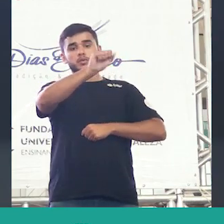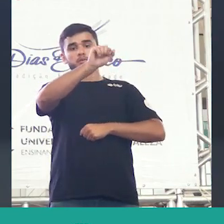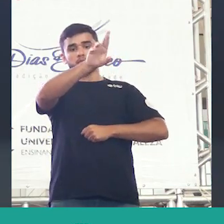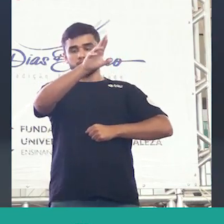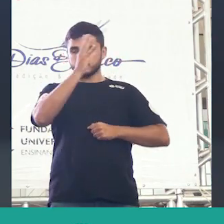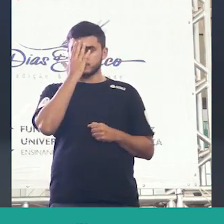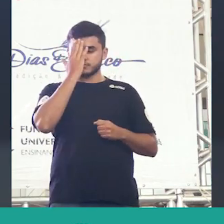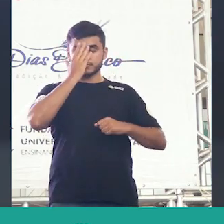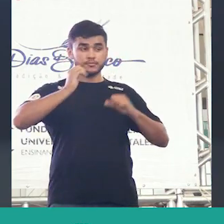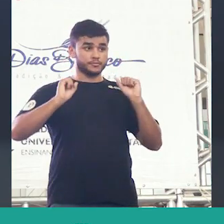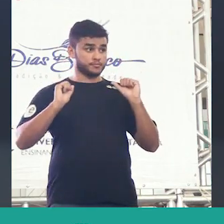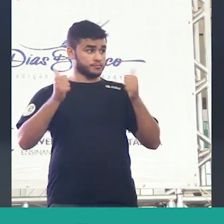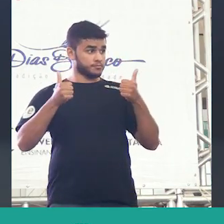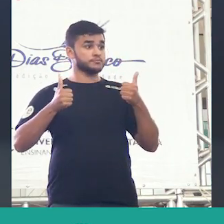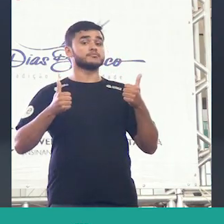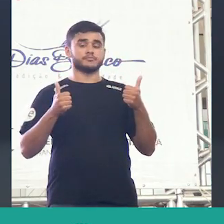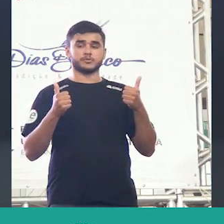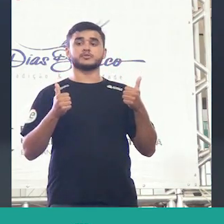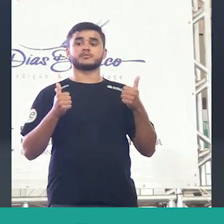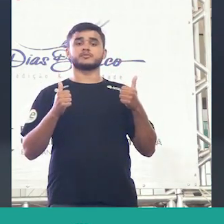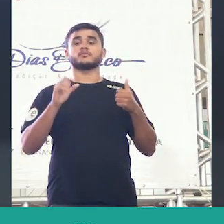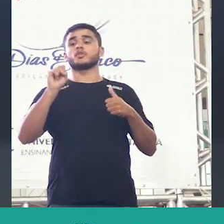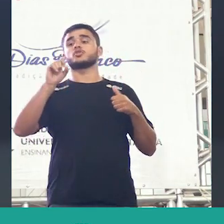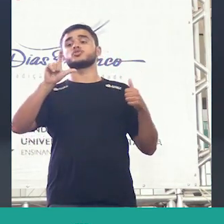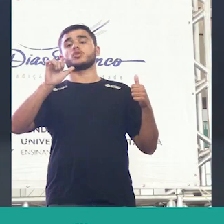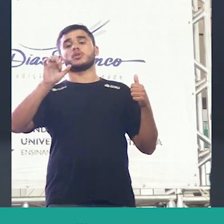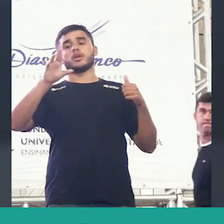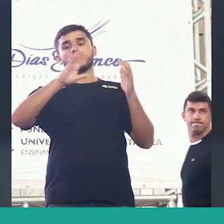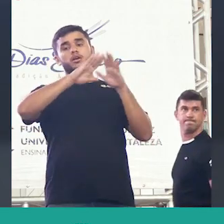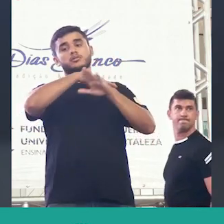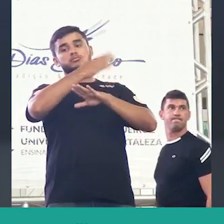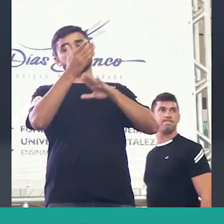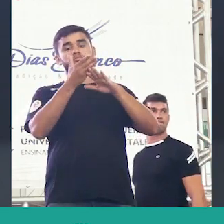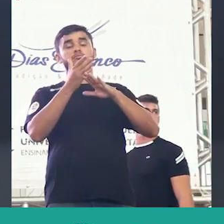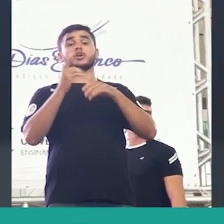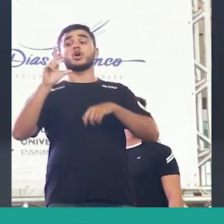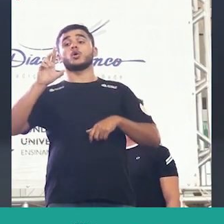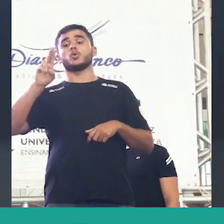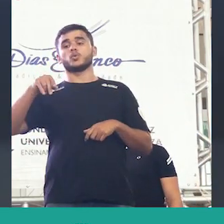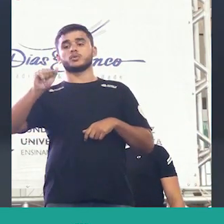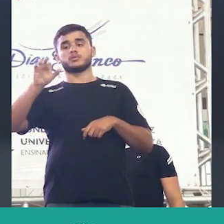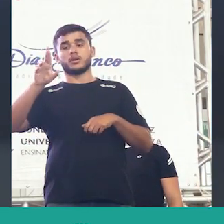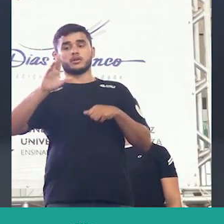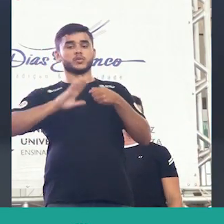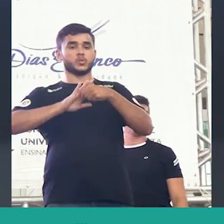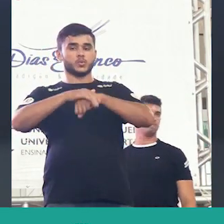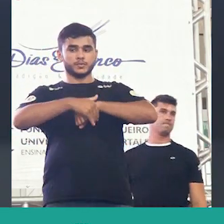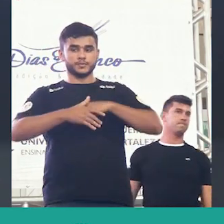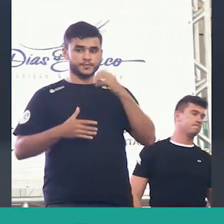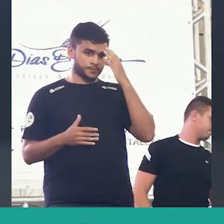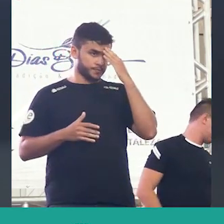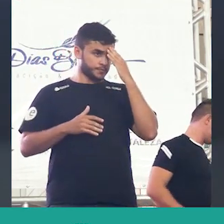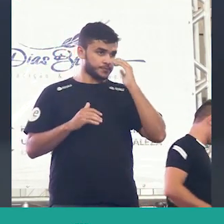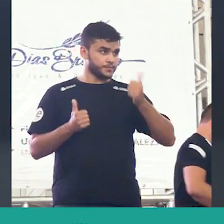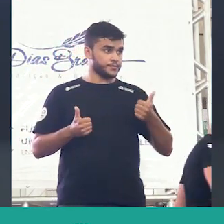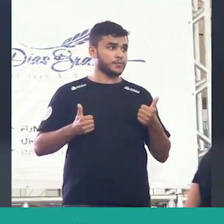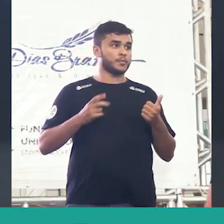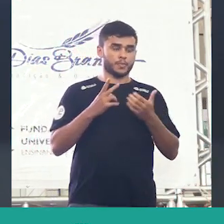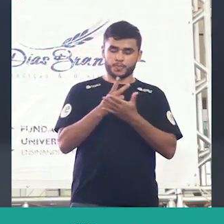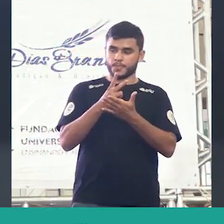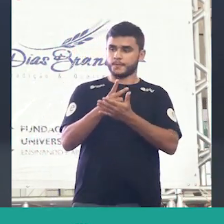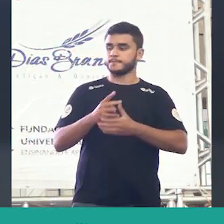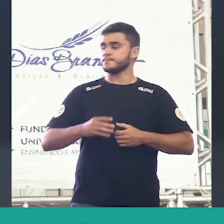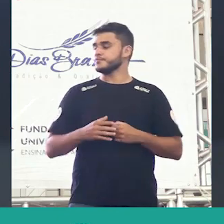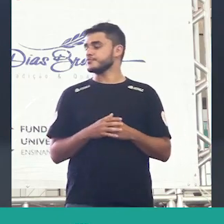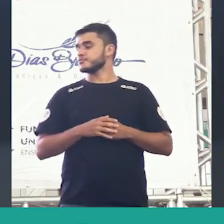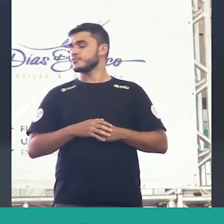lunar, lua cheia. Eclipse solar de dia, eclipse lunar de noite. Beleza?